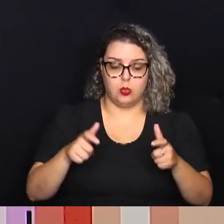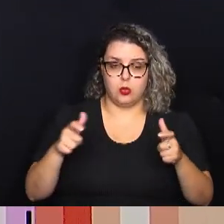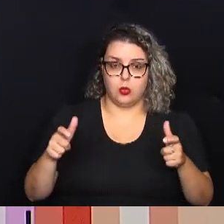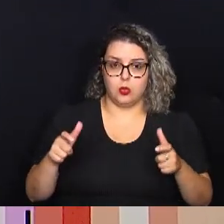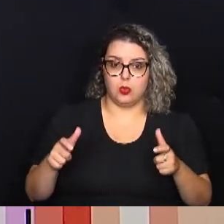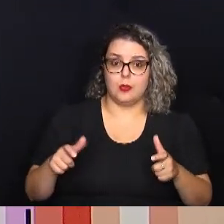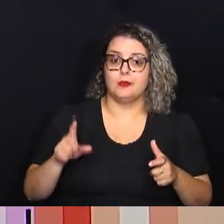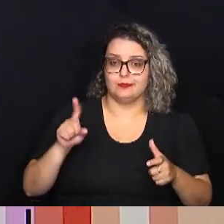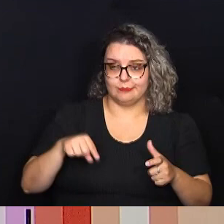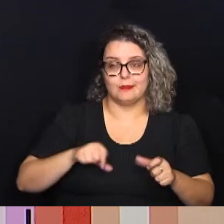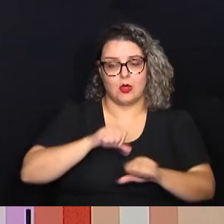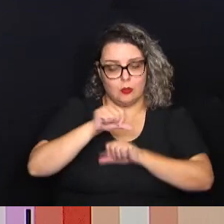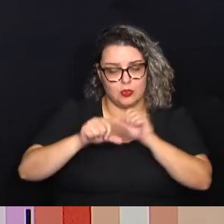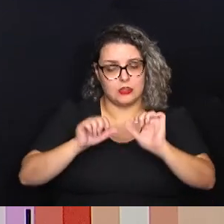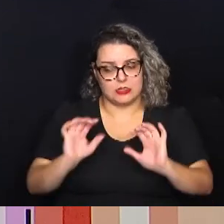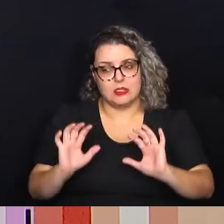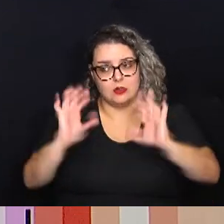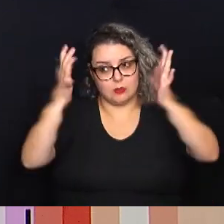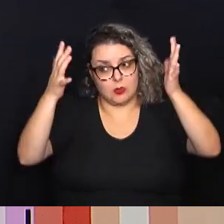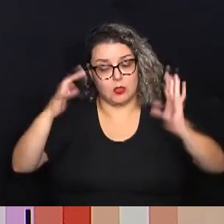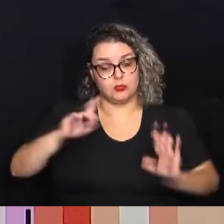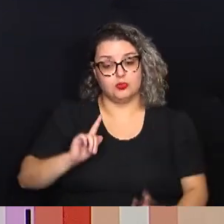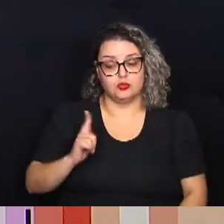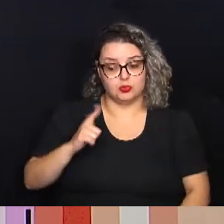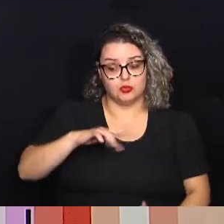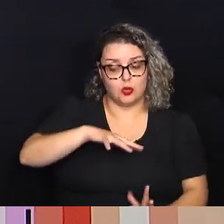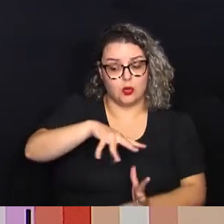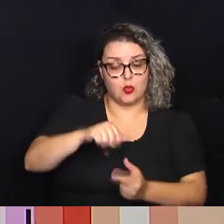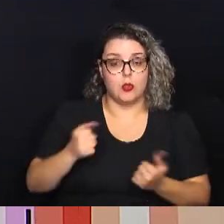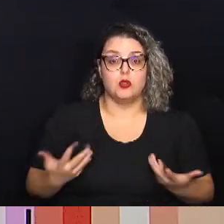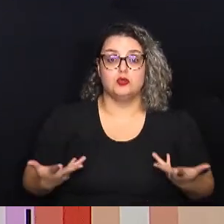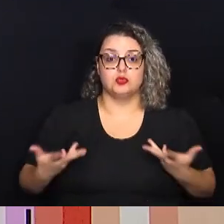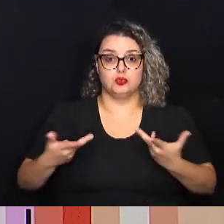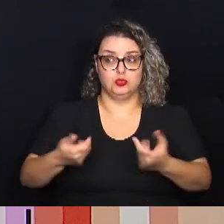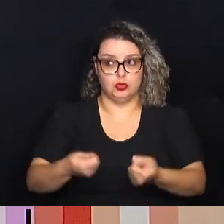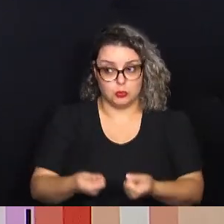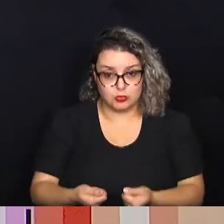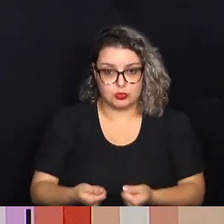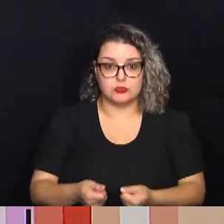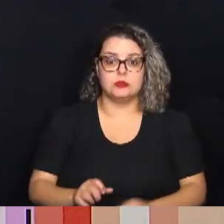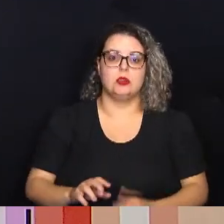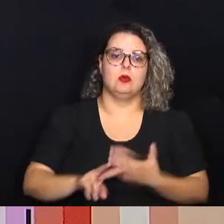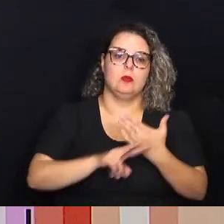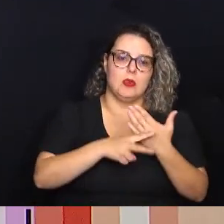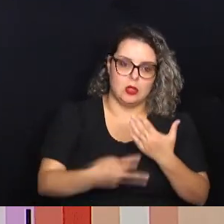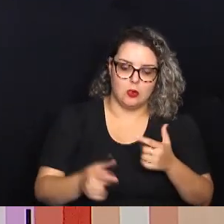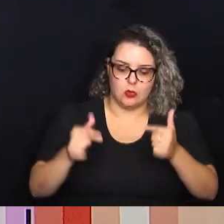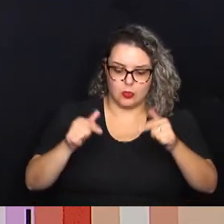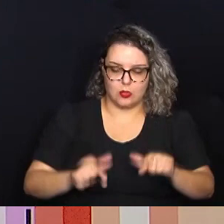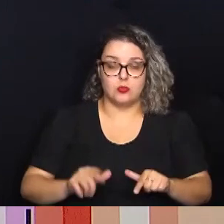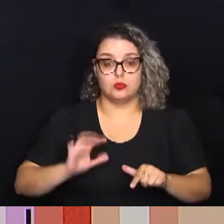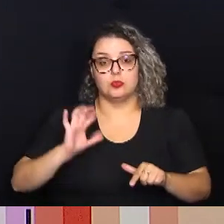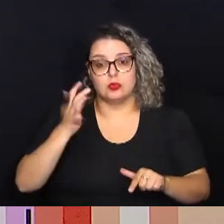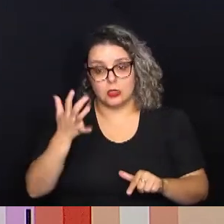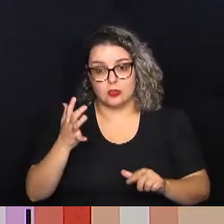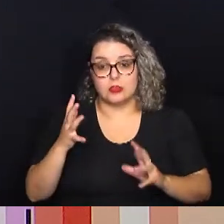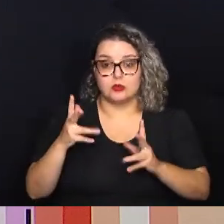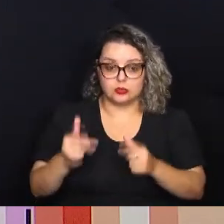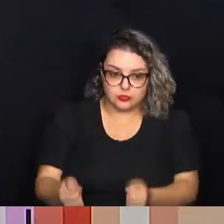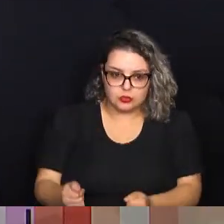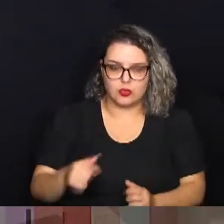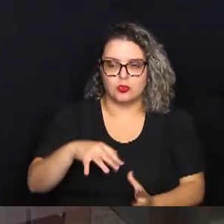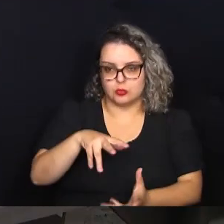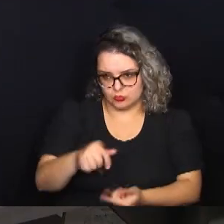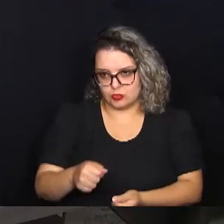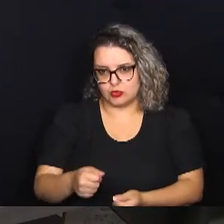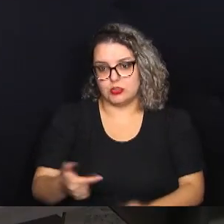aumento é oriundo das mudanças climáticas globais então seria um efeito local daquilo que acontece na escala